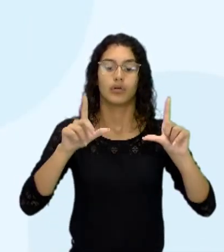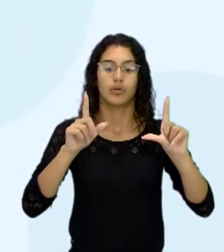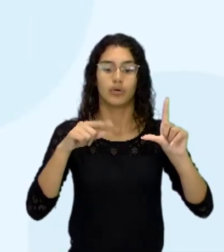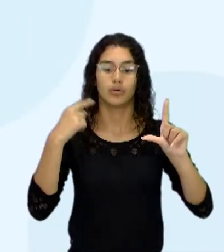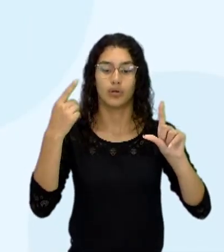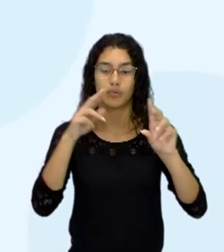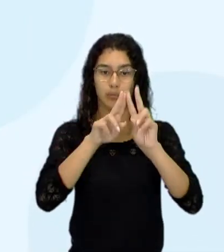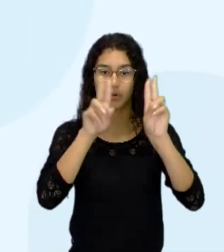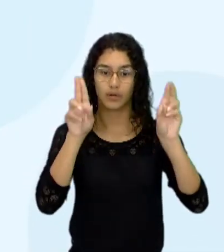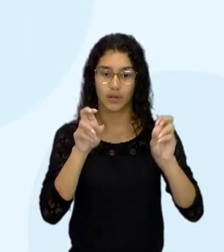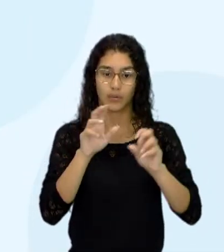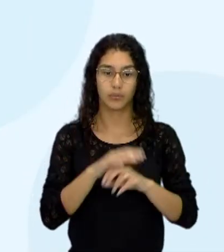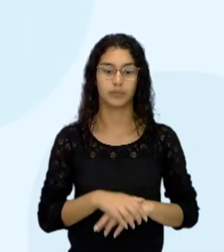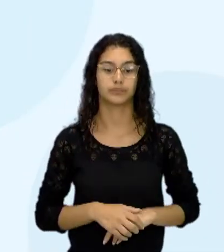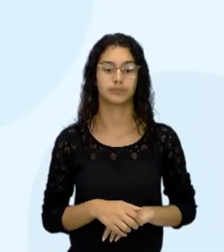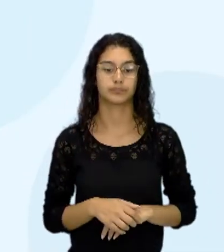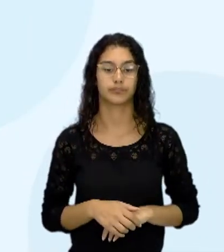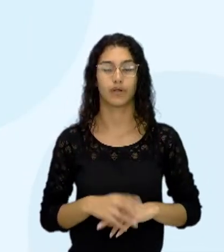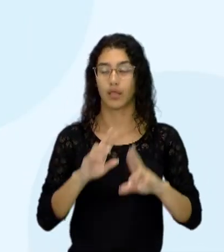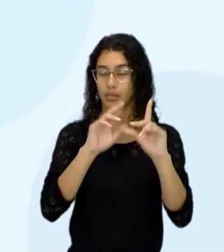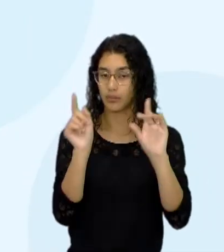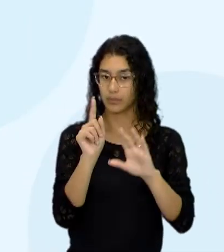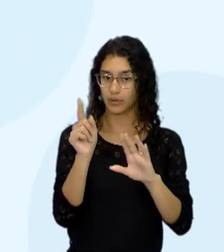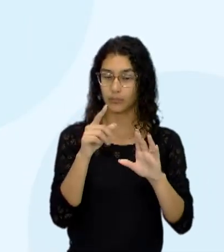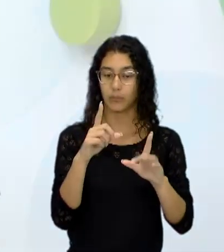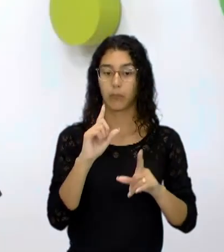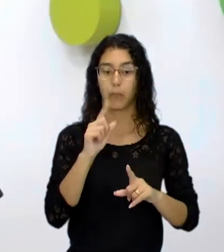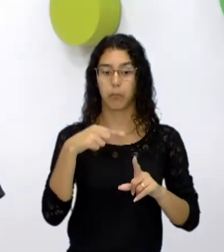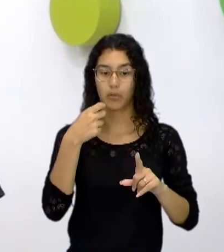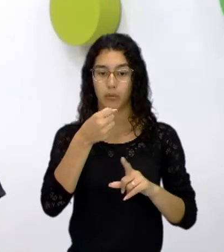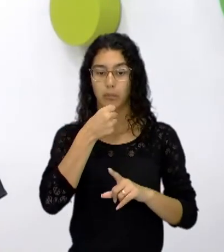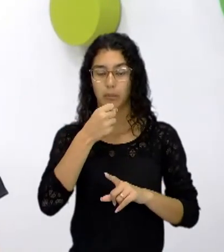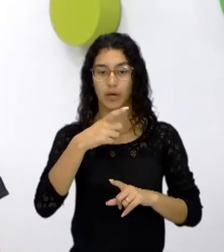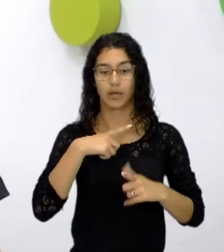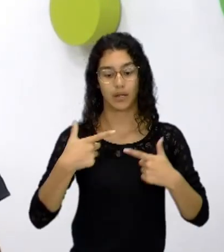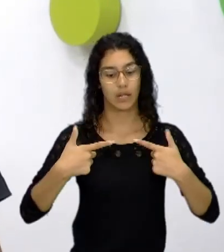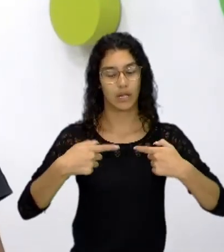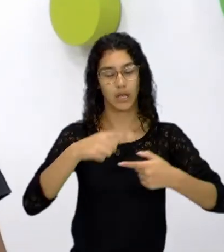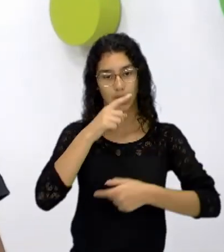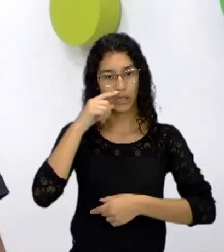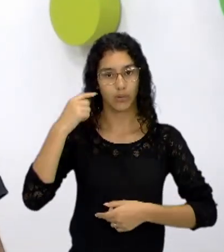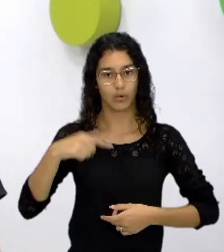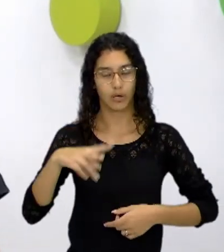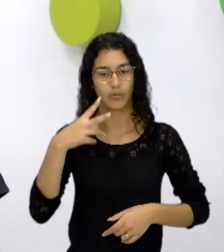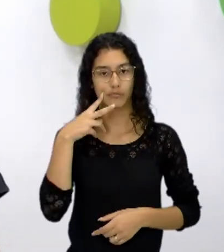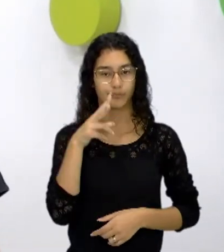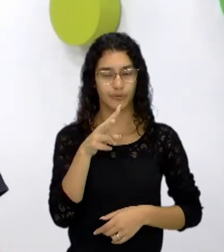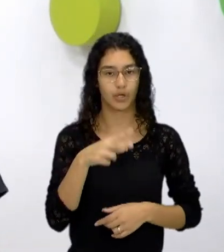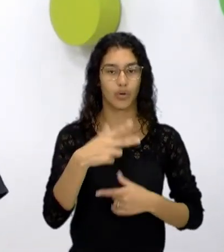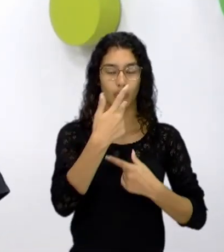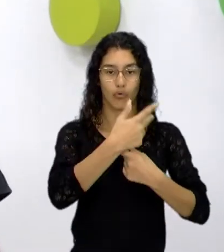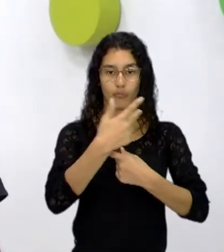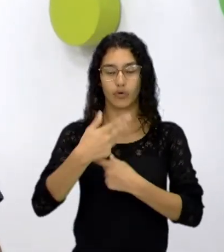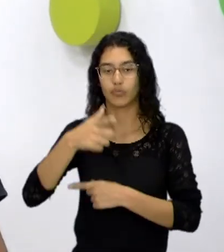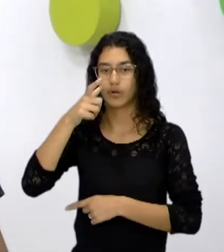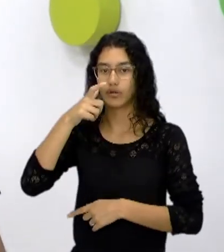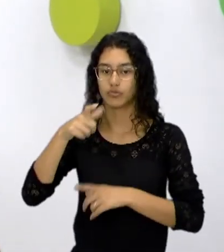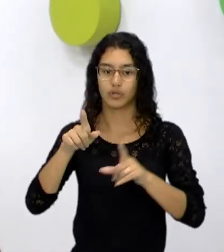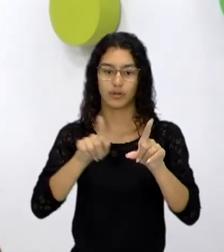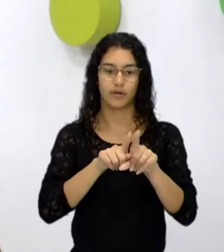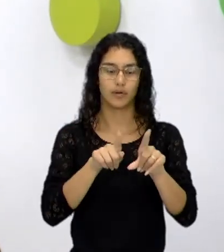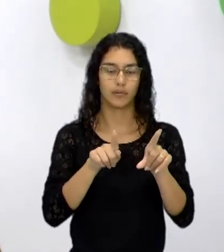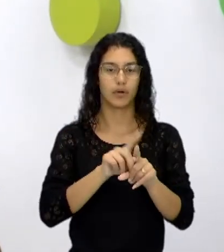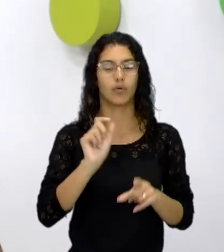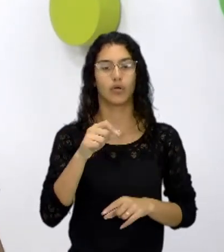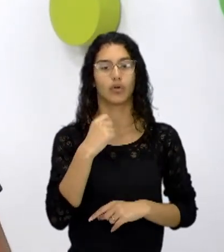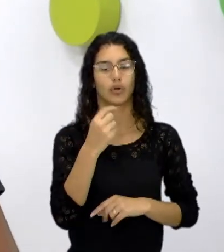tema. Aliás, próximo tema não, a nossa próxima abordagem, ainda sobre o tema guerra da Ucrânia. Vamos então ouvir e assistir aí o